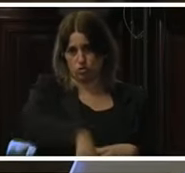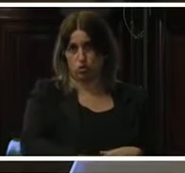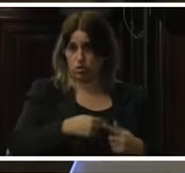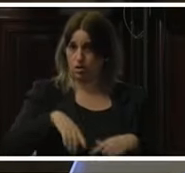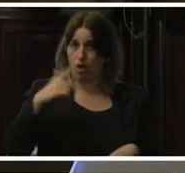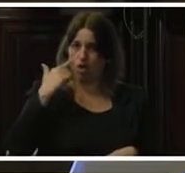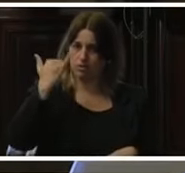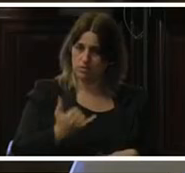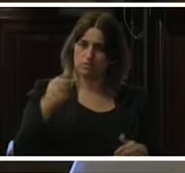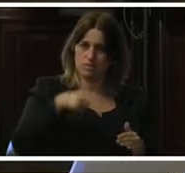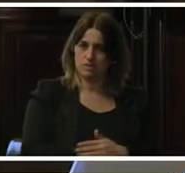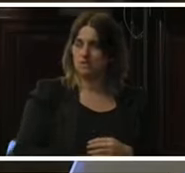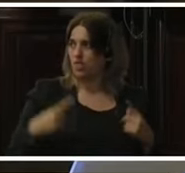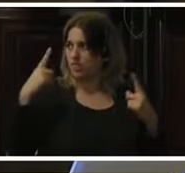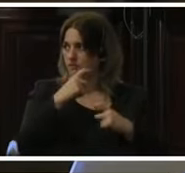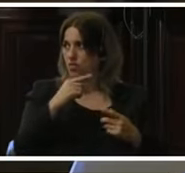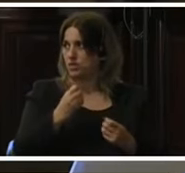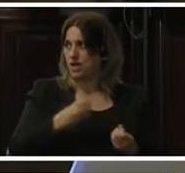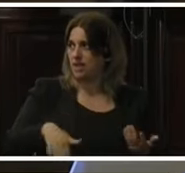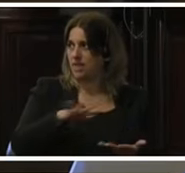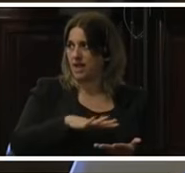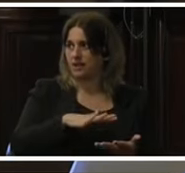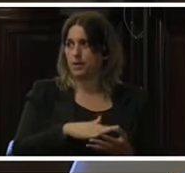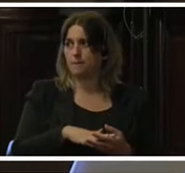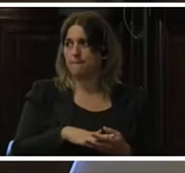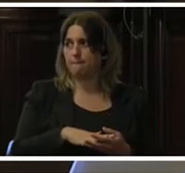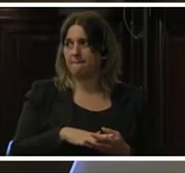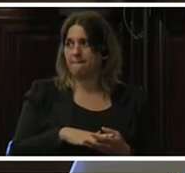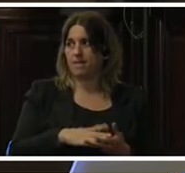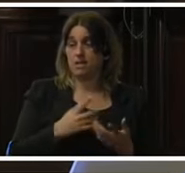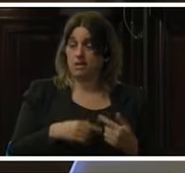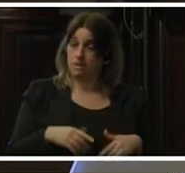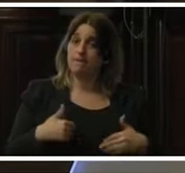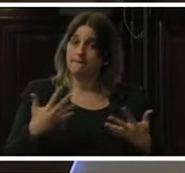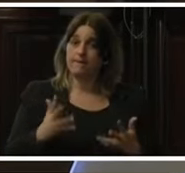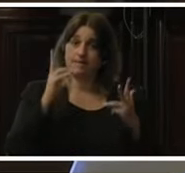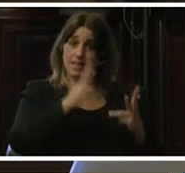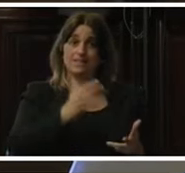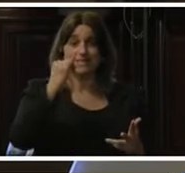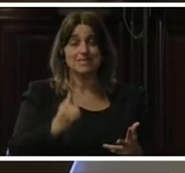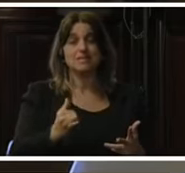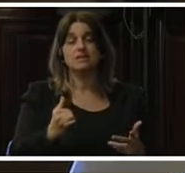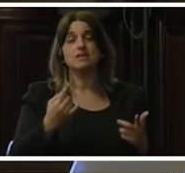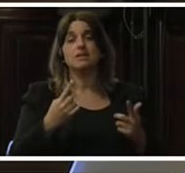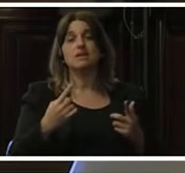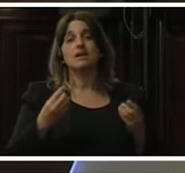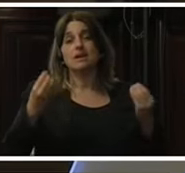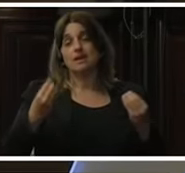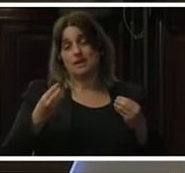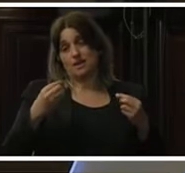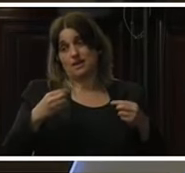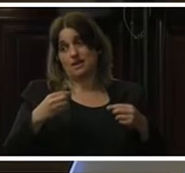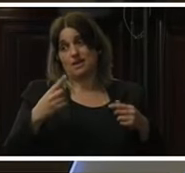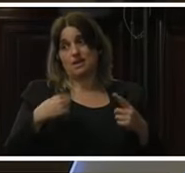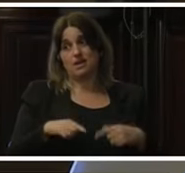região e também queria dizer que vou repassar os membros da delegação